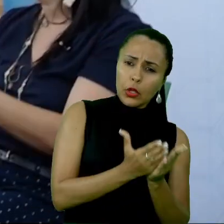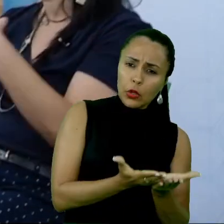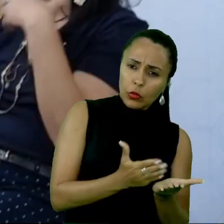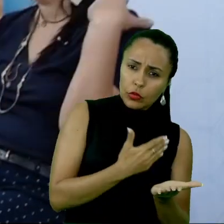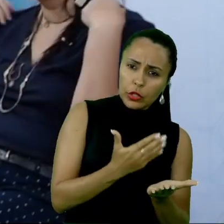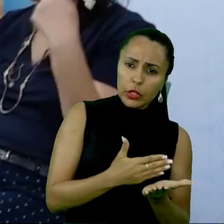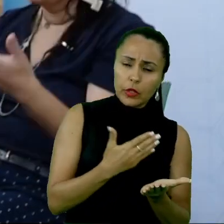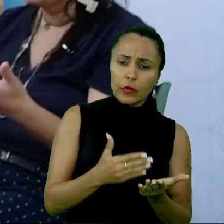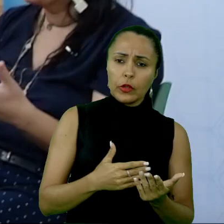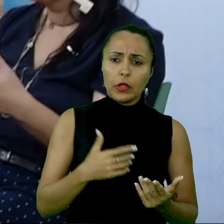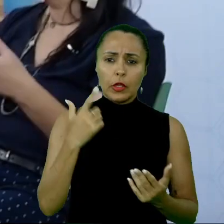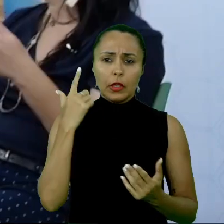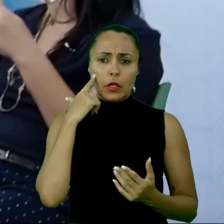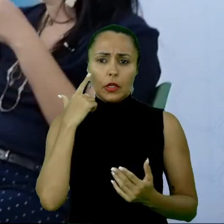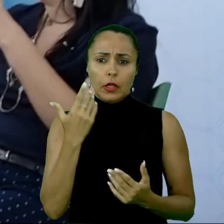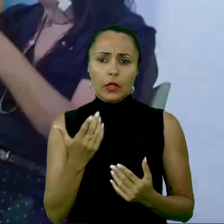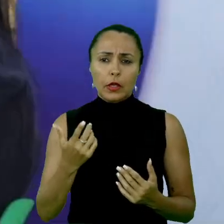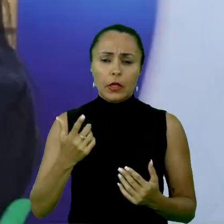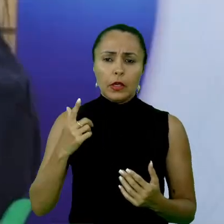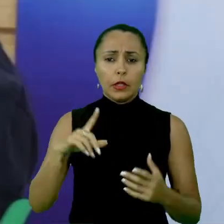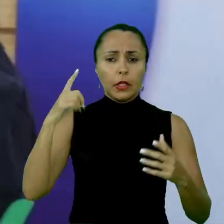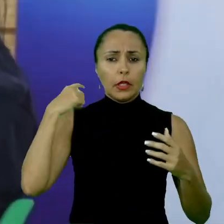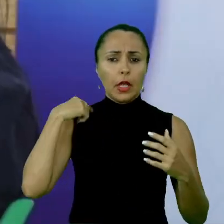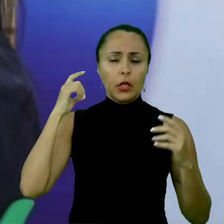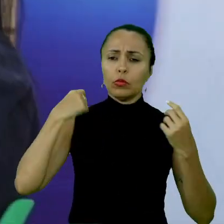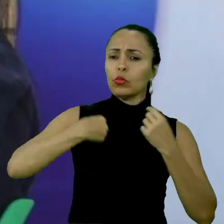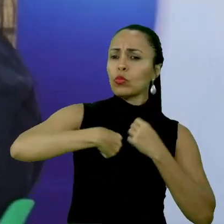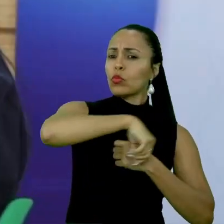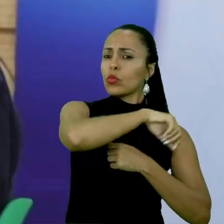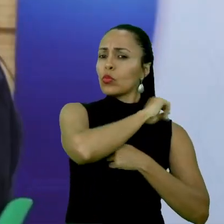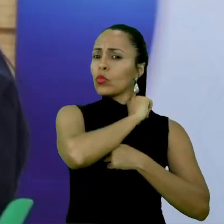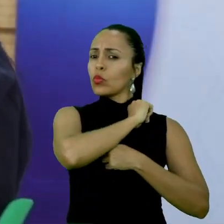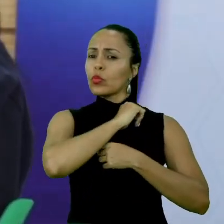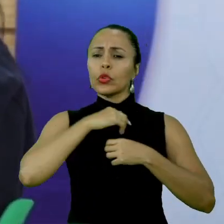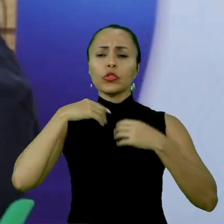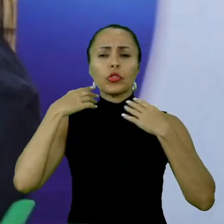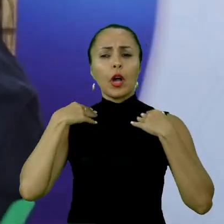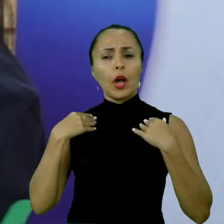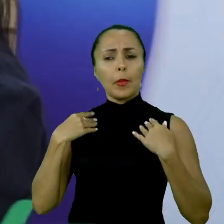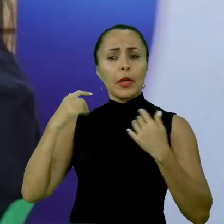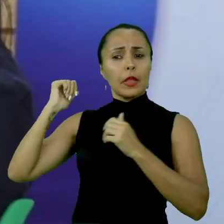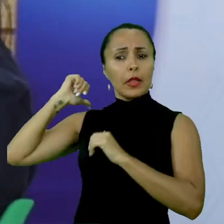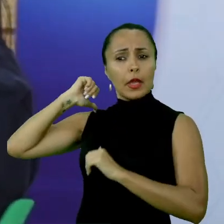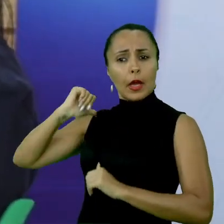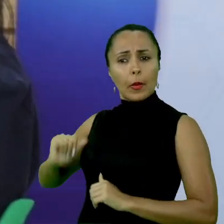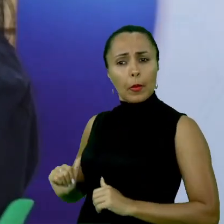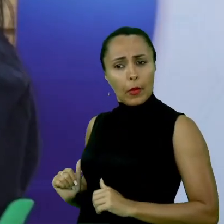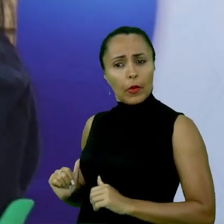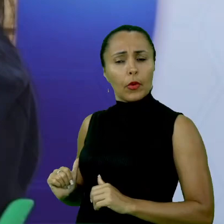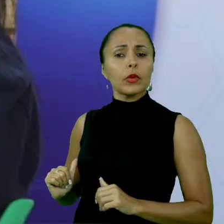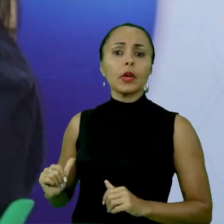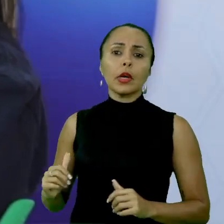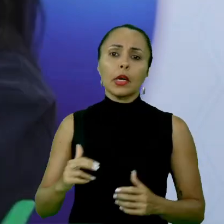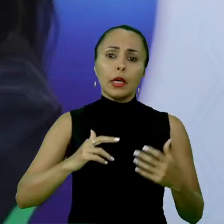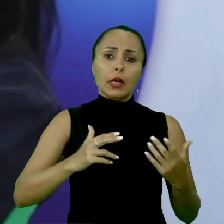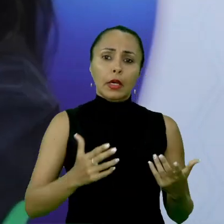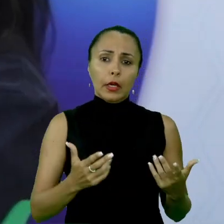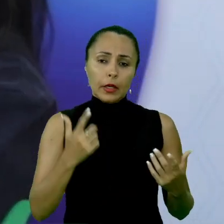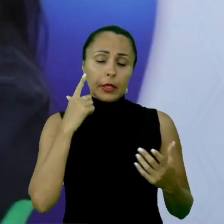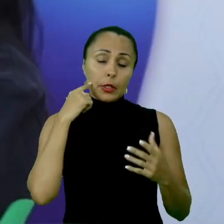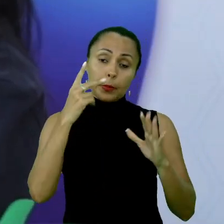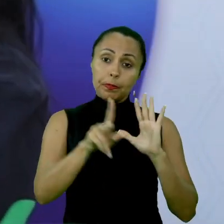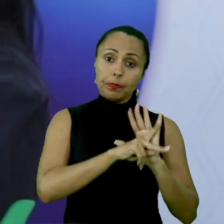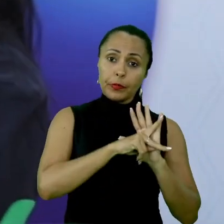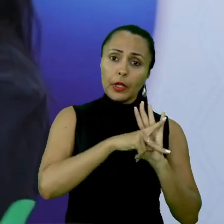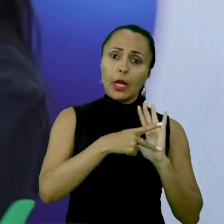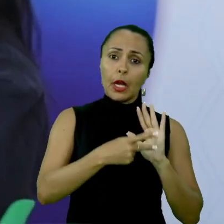brincos, tem o echarpe, tem o post que você leva para casa, tem o... Sim. Então, a própria...